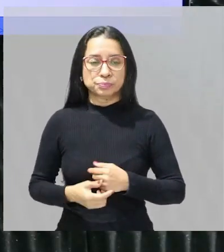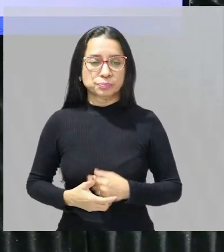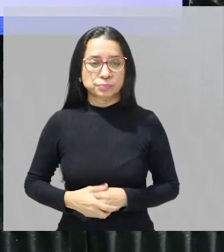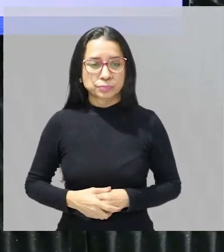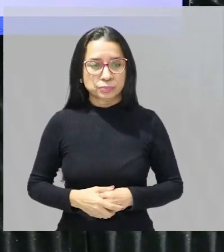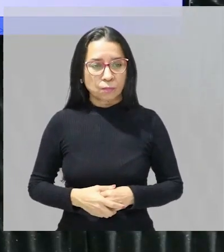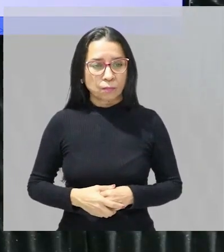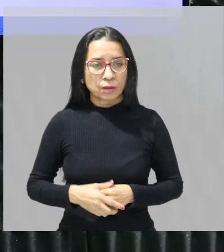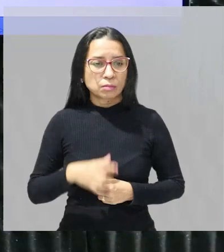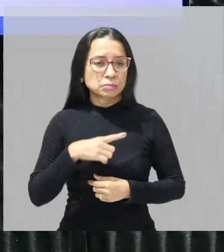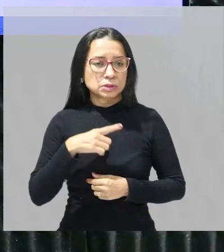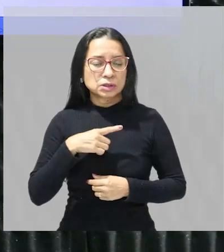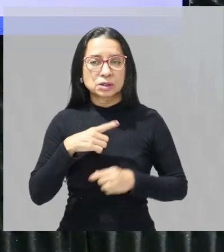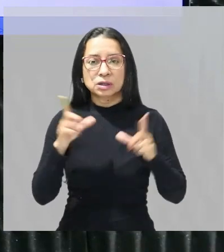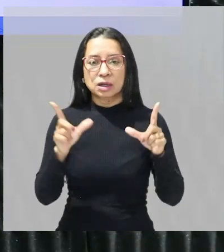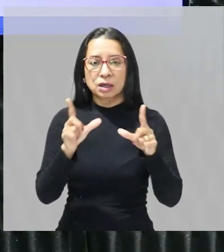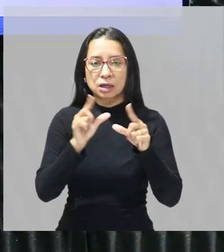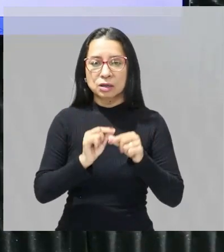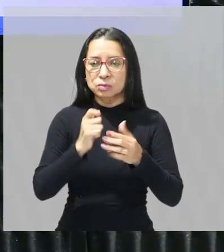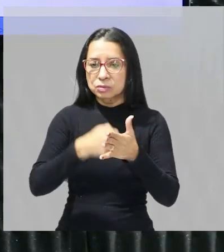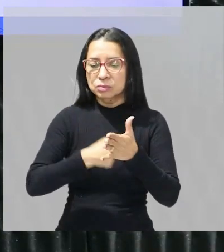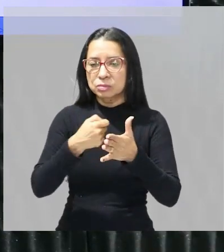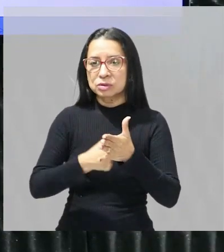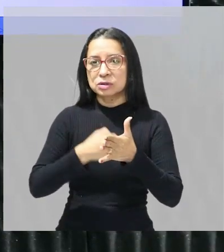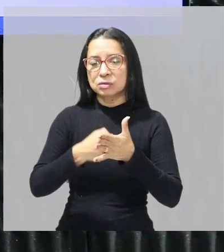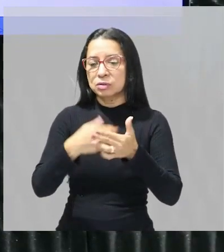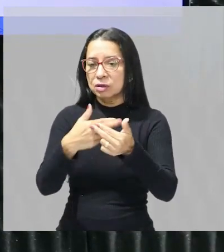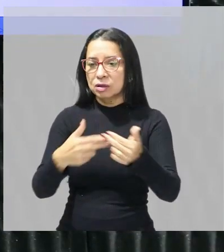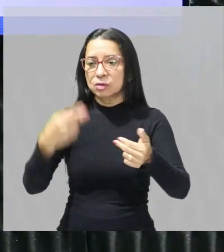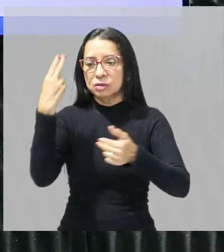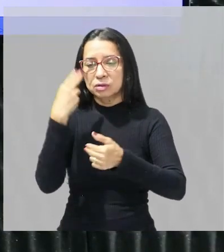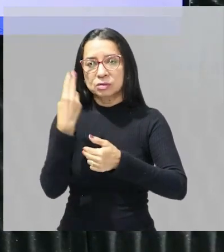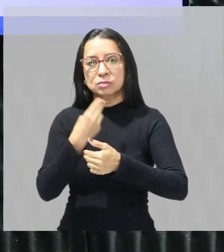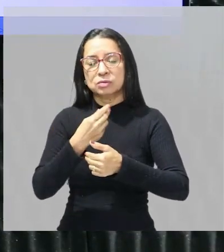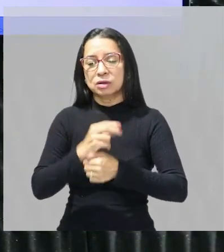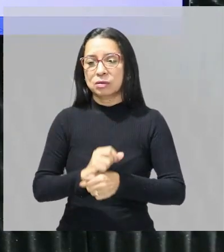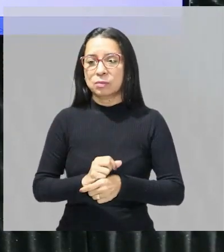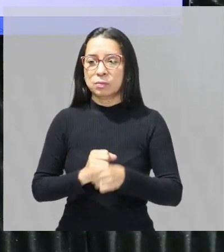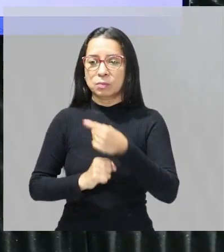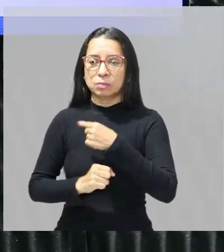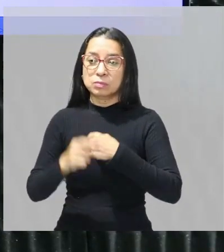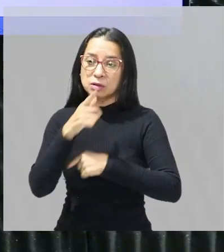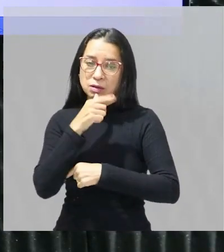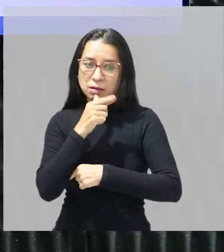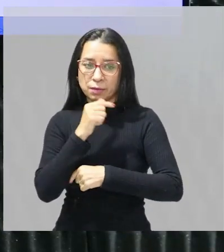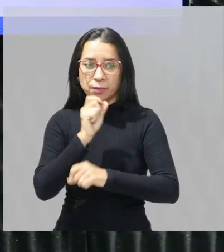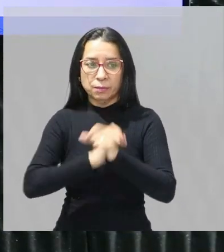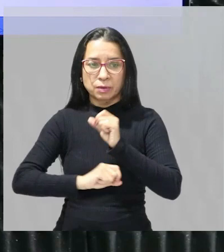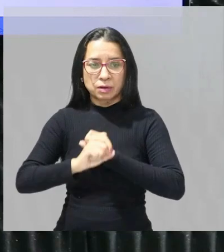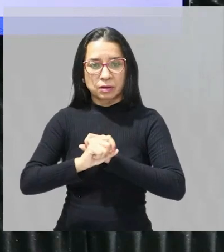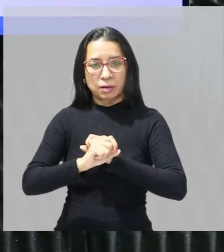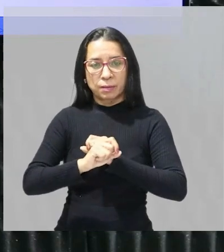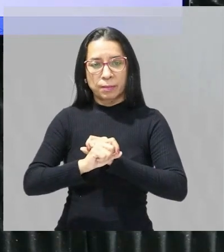haja a redução da pressão sobre o recurso natural mencionado, a água, né, frente à expansão da agricultura, demanda melhorias